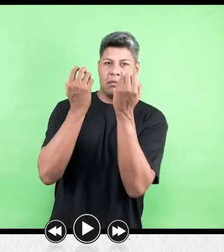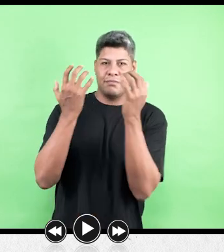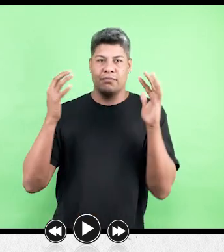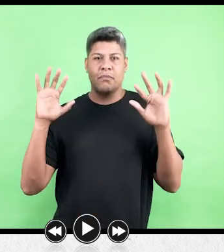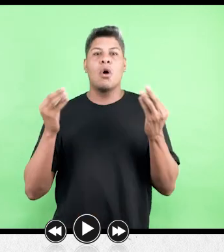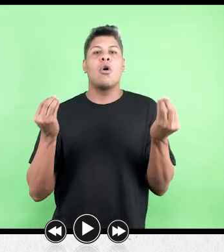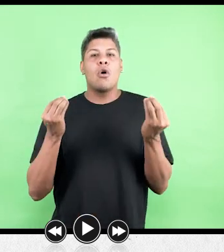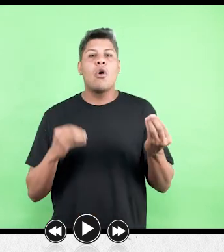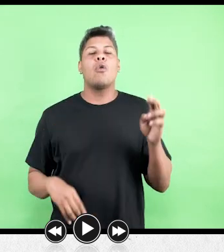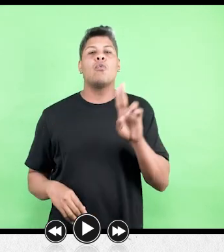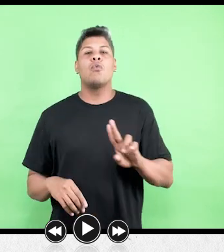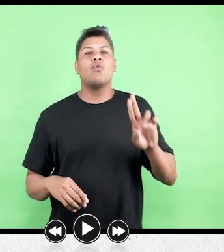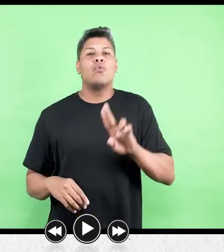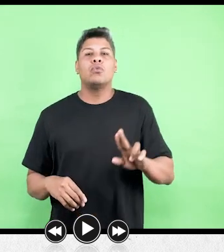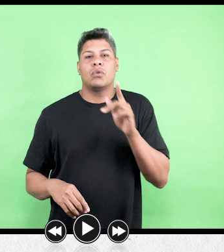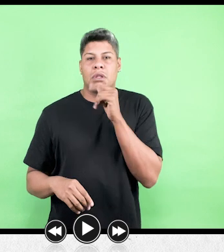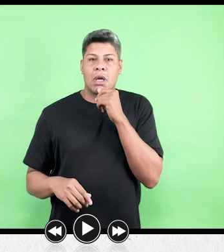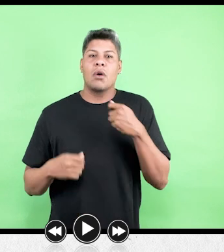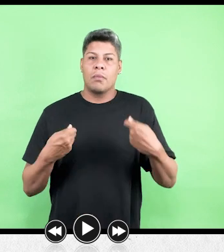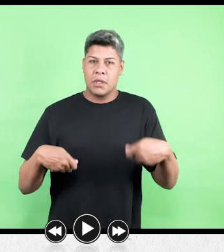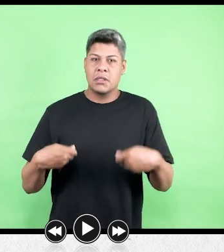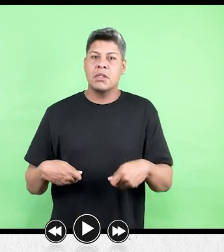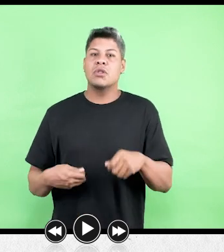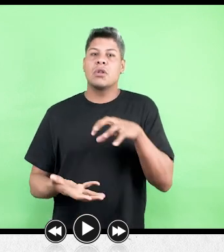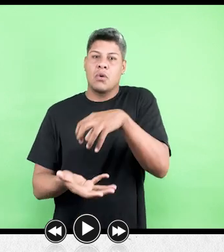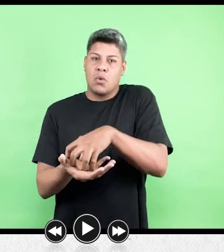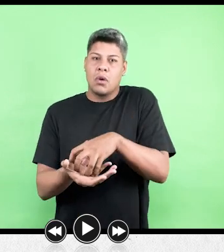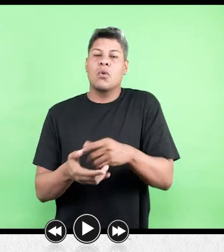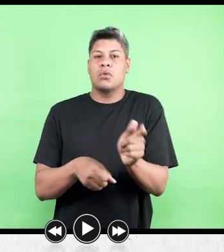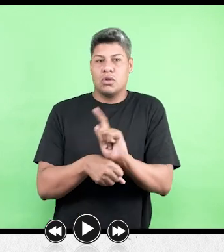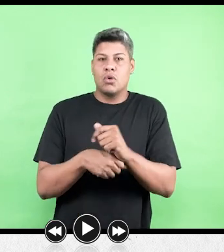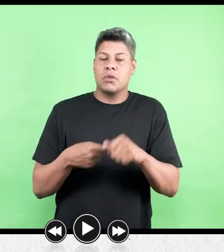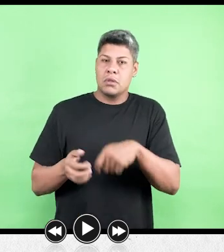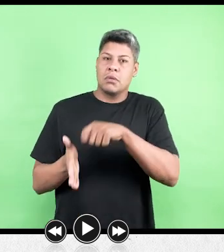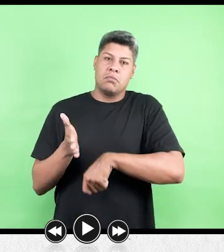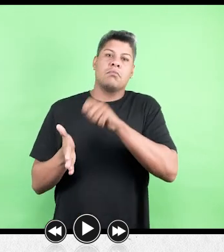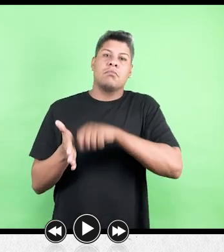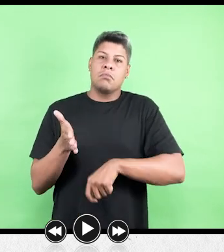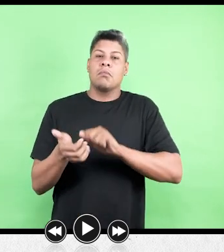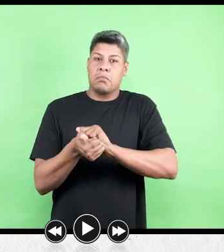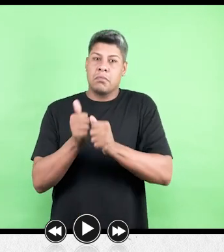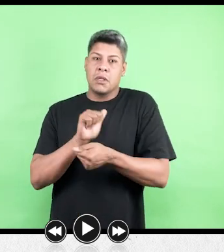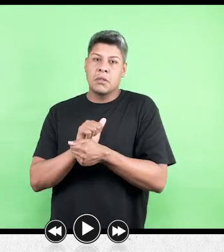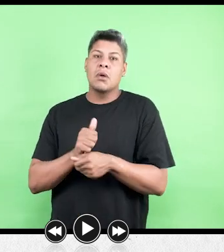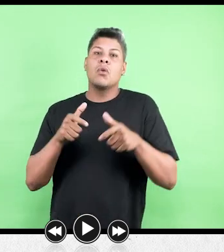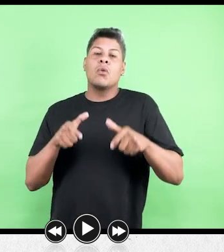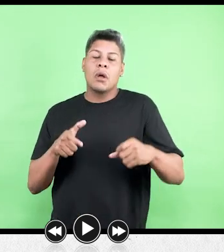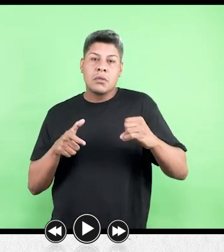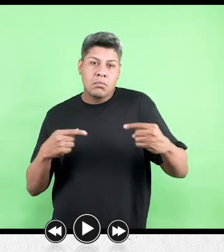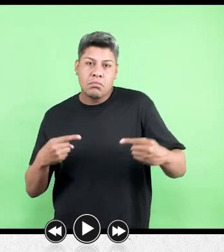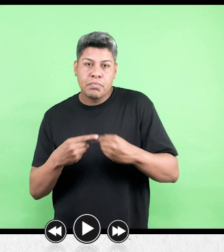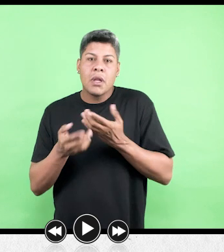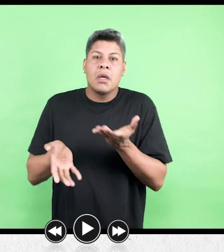de água, que é preciso ser emitida, né, pelo órgão gestor de recursos hídricos, o enquadramento do manancial, se ele está de acordo com